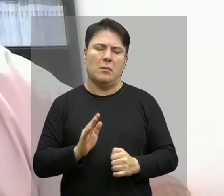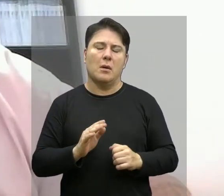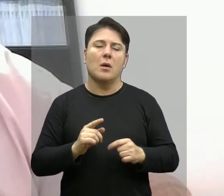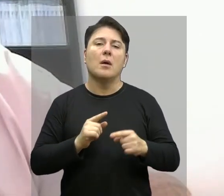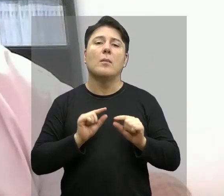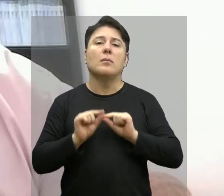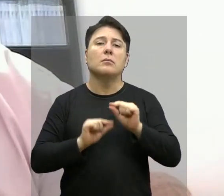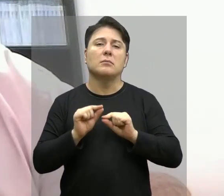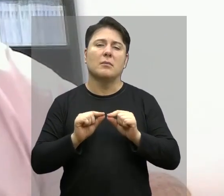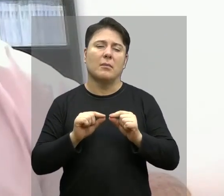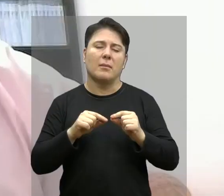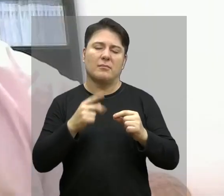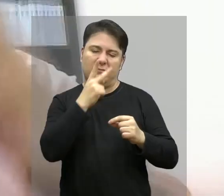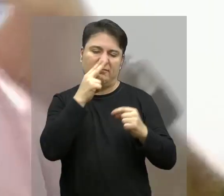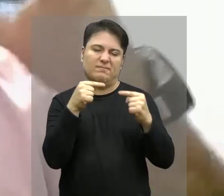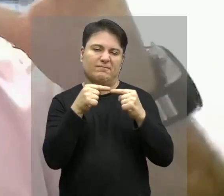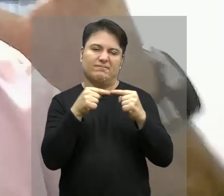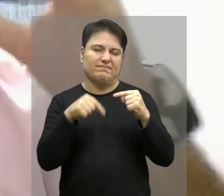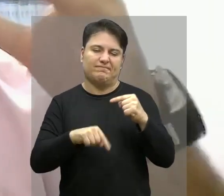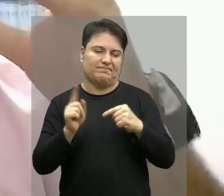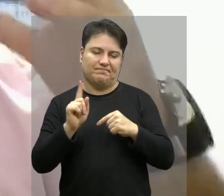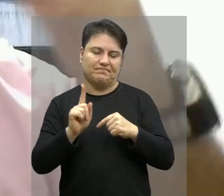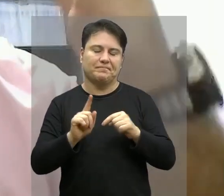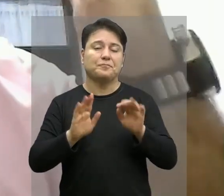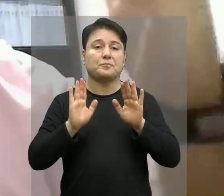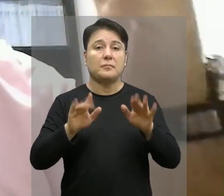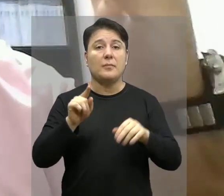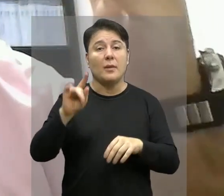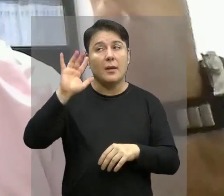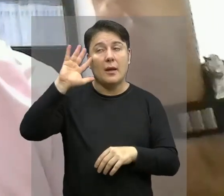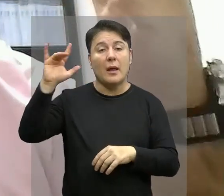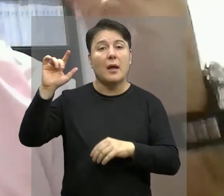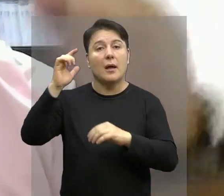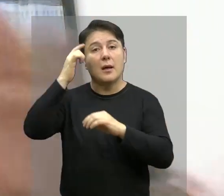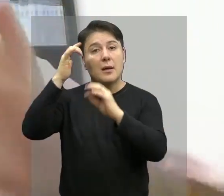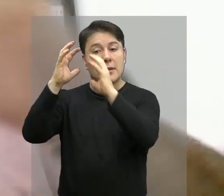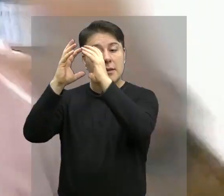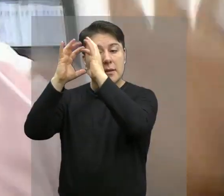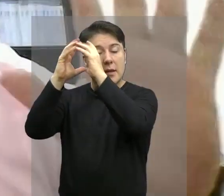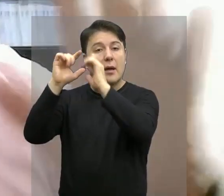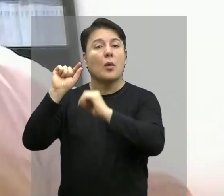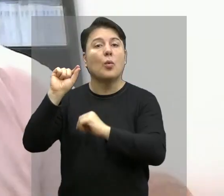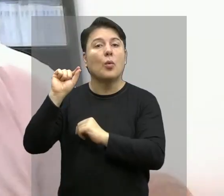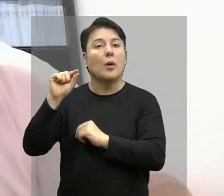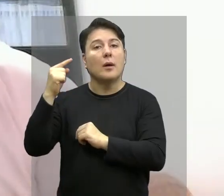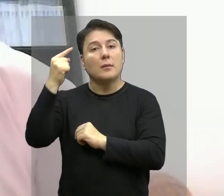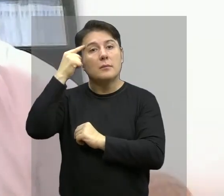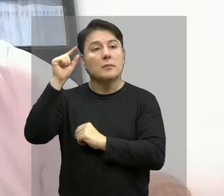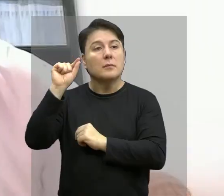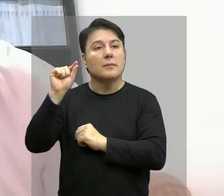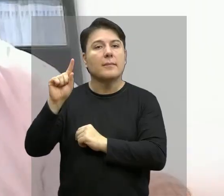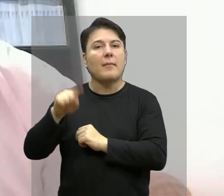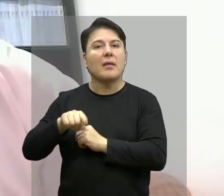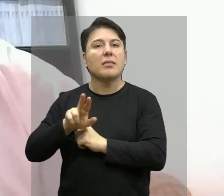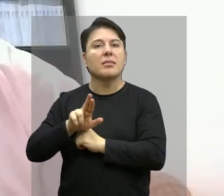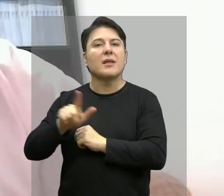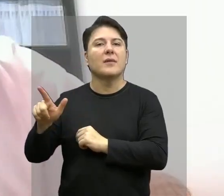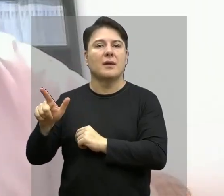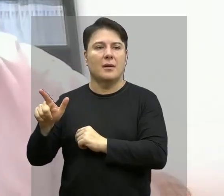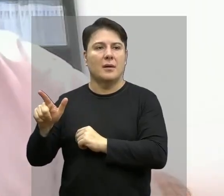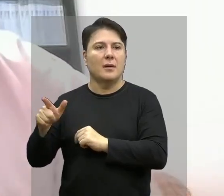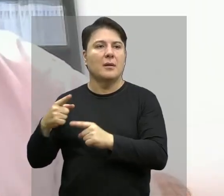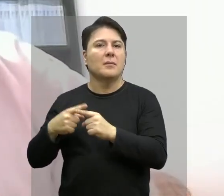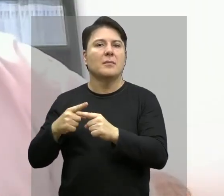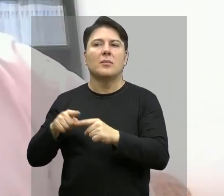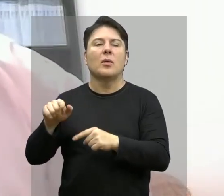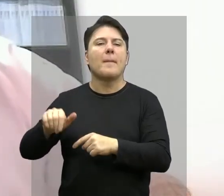sentido, que talvez não seja o caso. Mas tem que imaginar que o cérebro dessa pessoa está diferente. Essa pessoa se torna